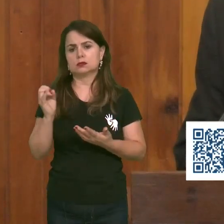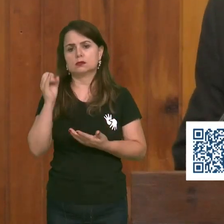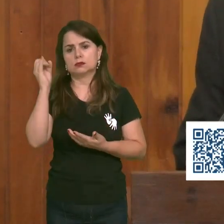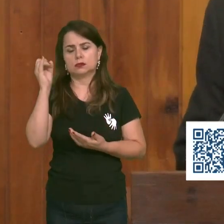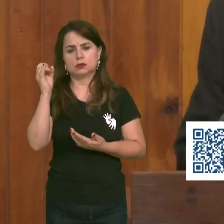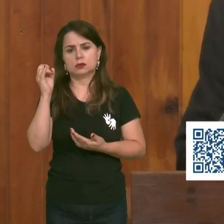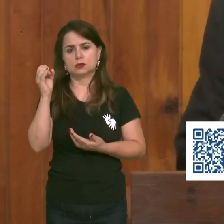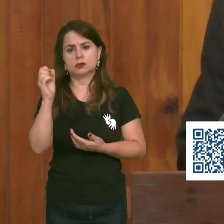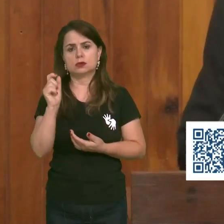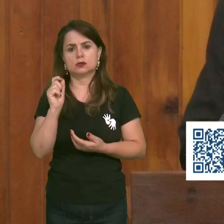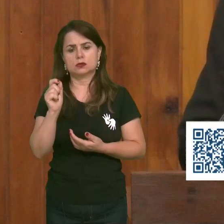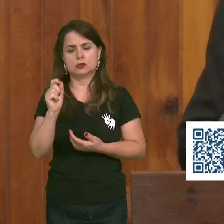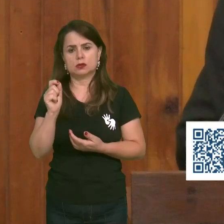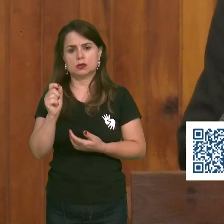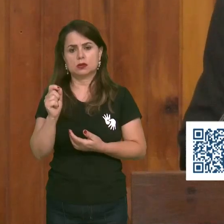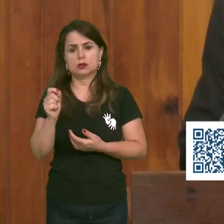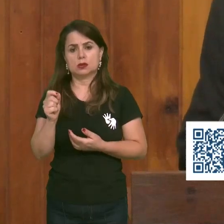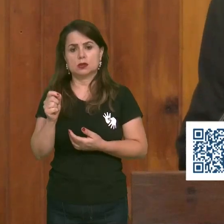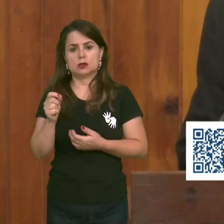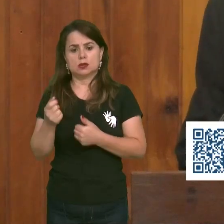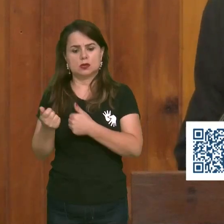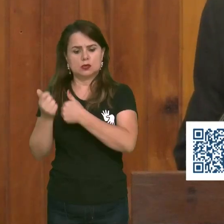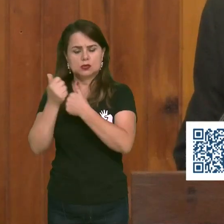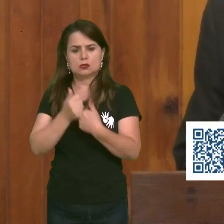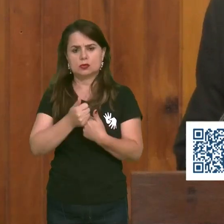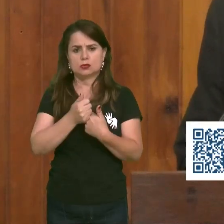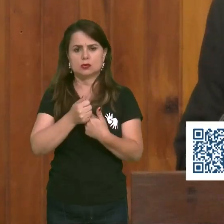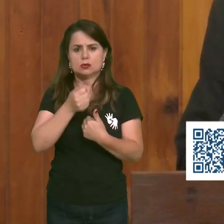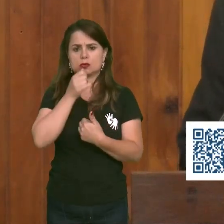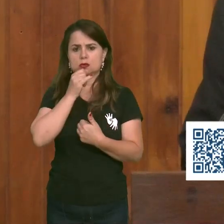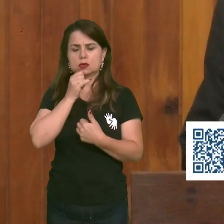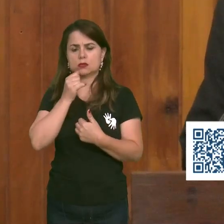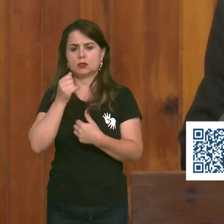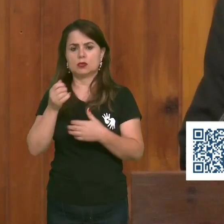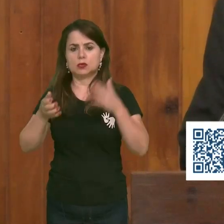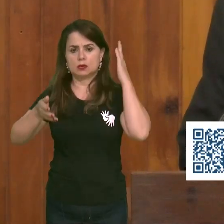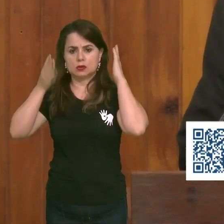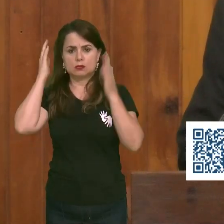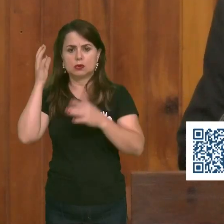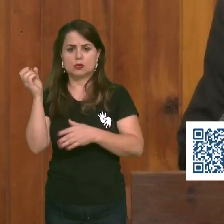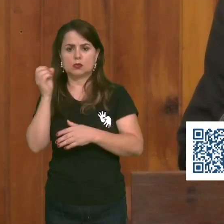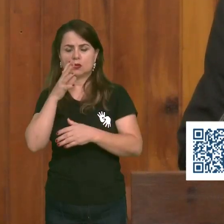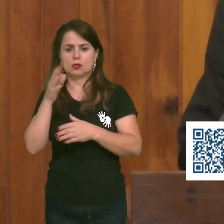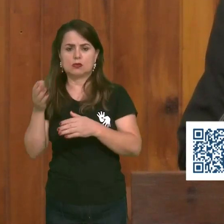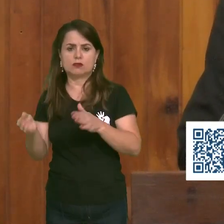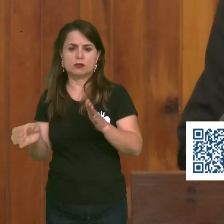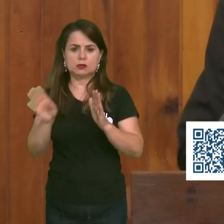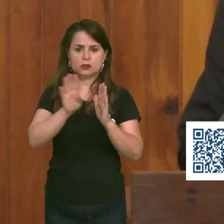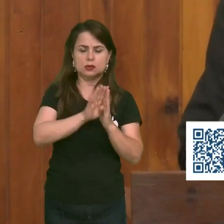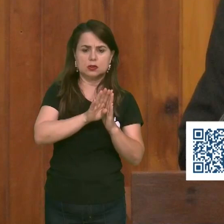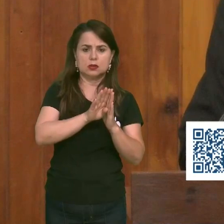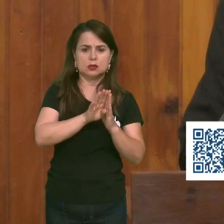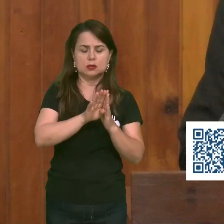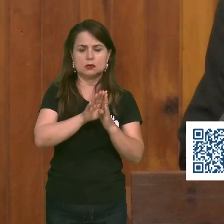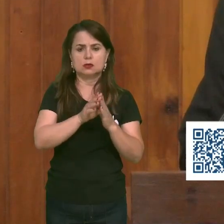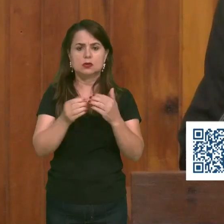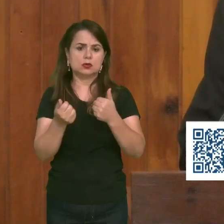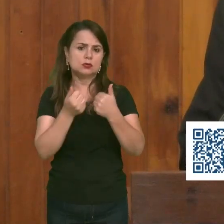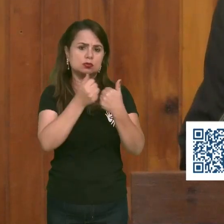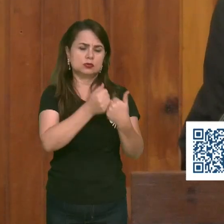encaminhamento futuramente quando chegar esses caminhões novos esses maquinários novos a secretaria da Agricultura que está